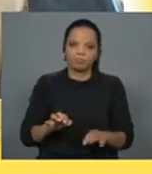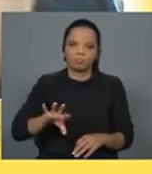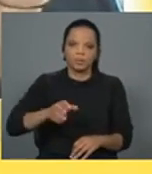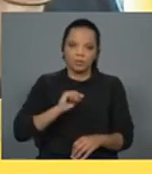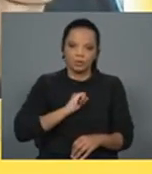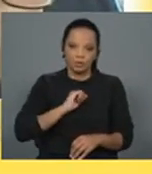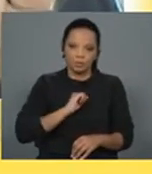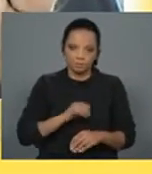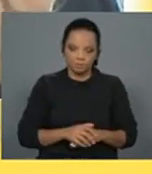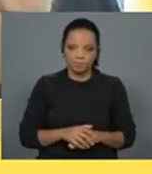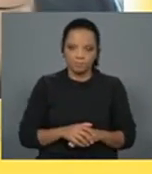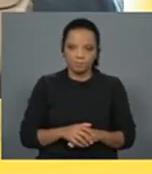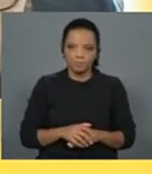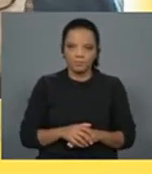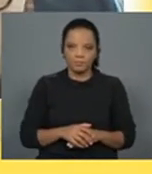país. Portanto, era bom que